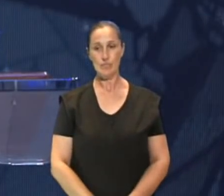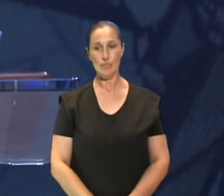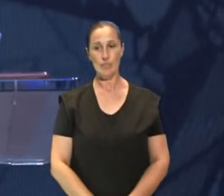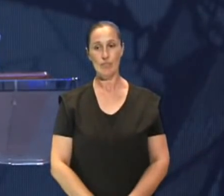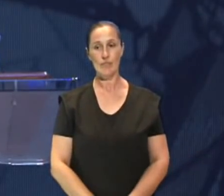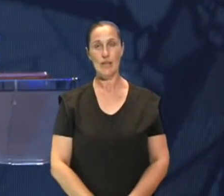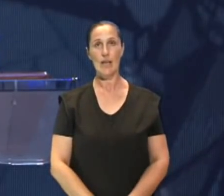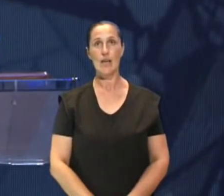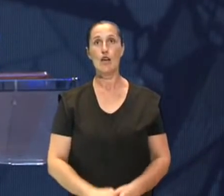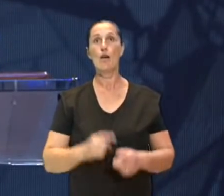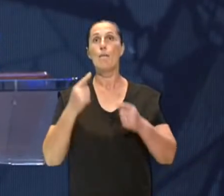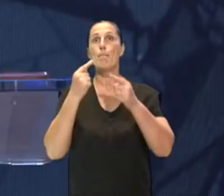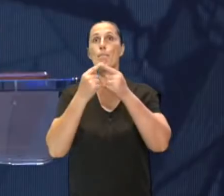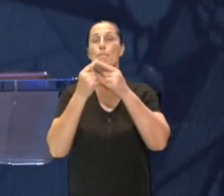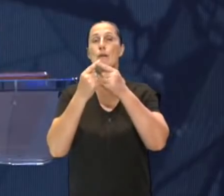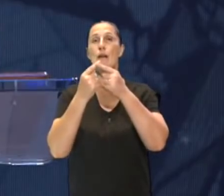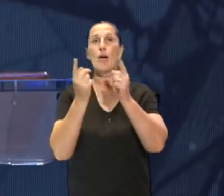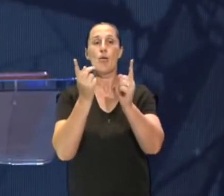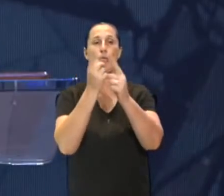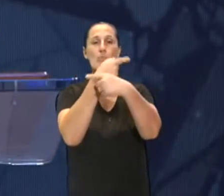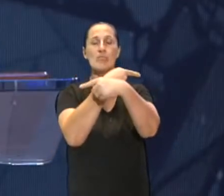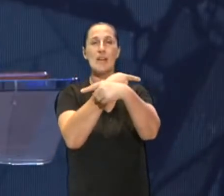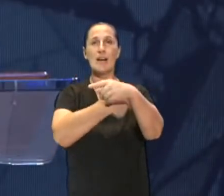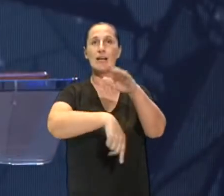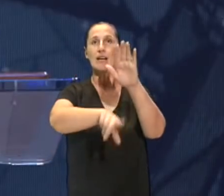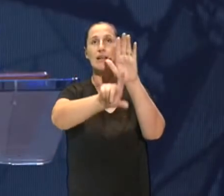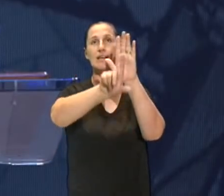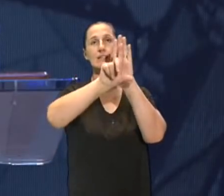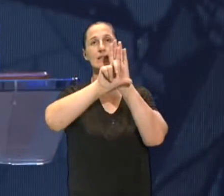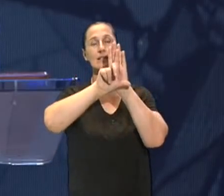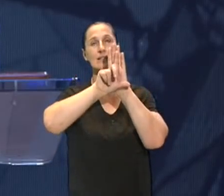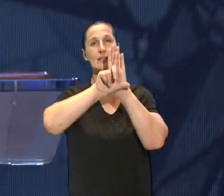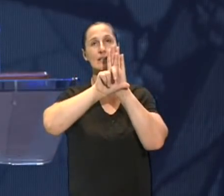porque é totalmente contrário às leis